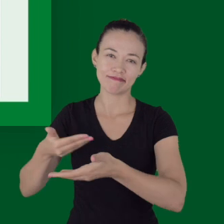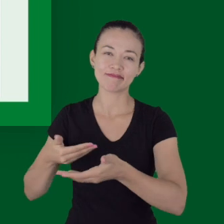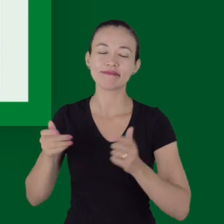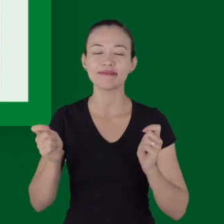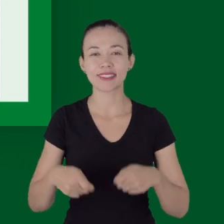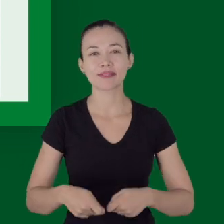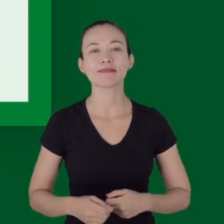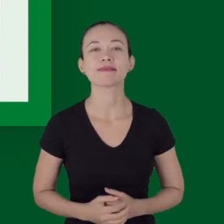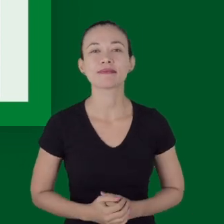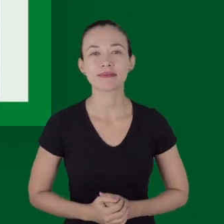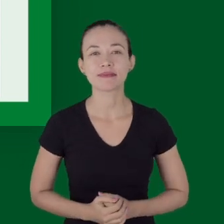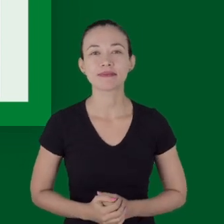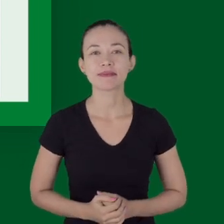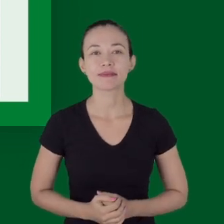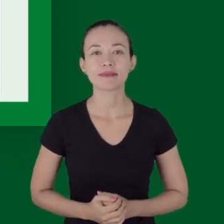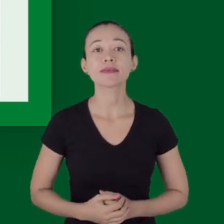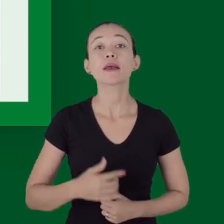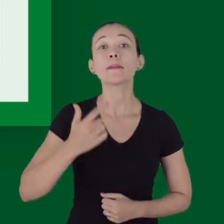né?